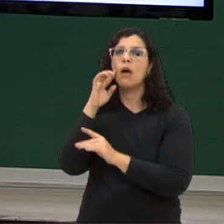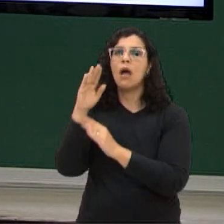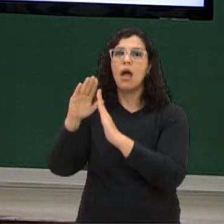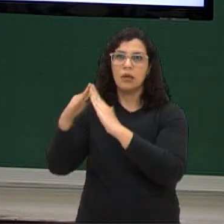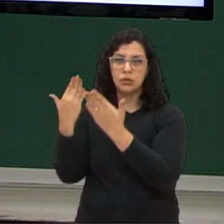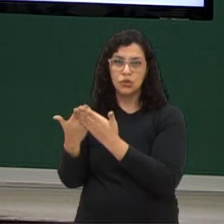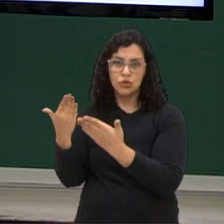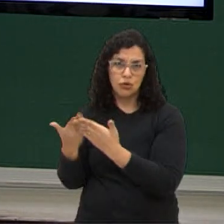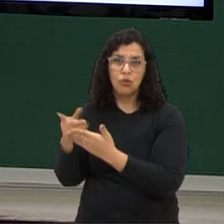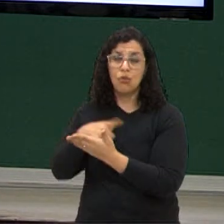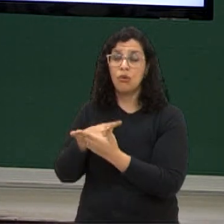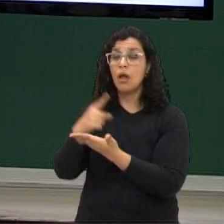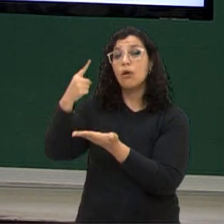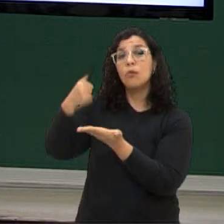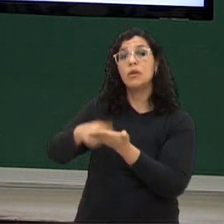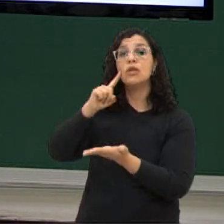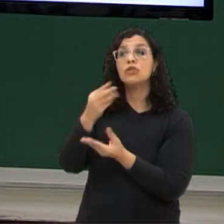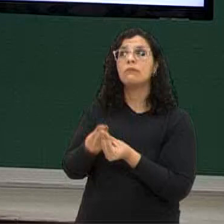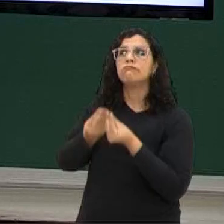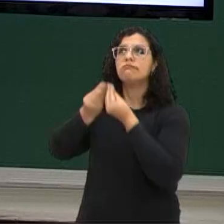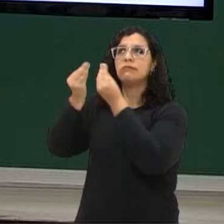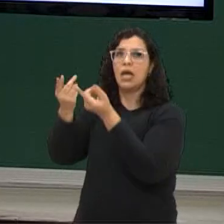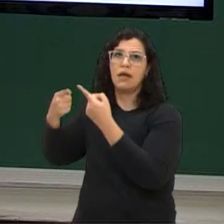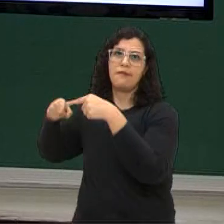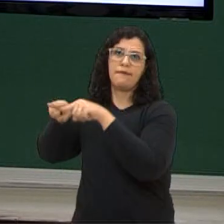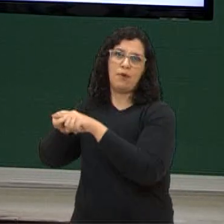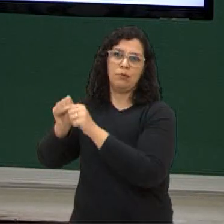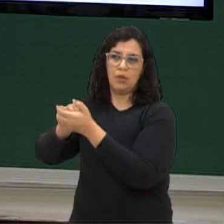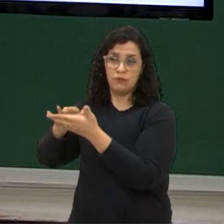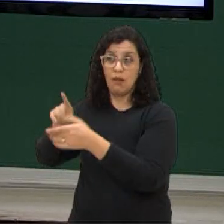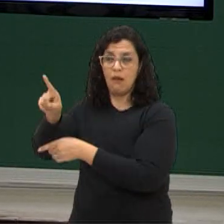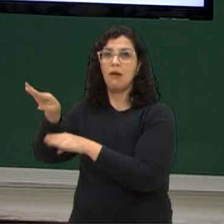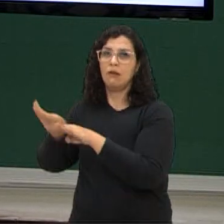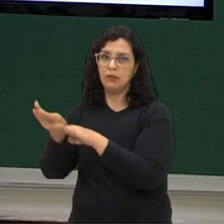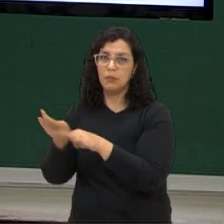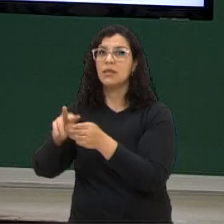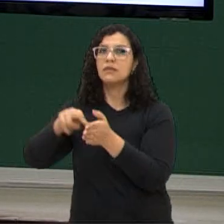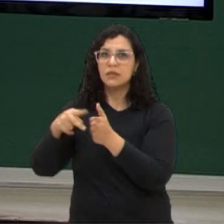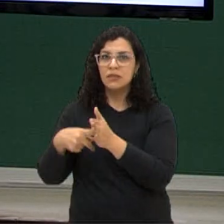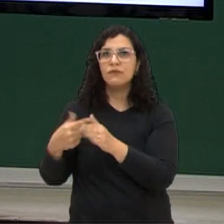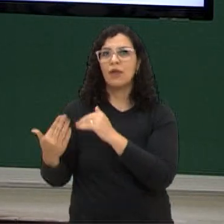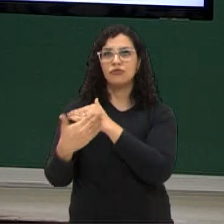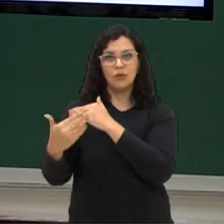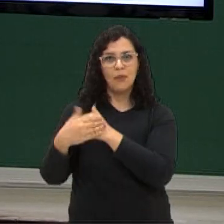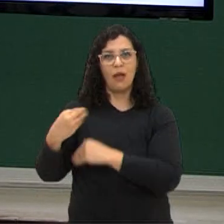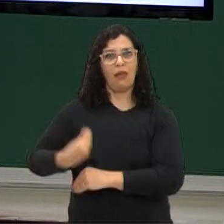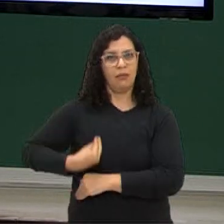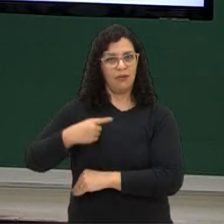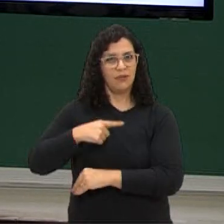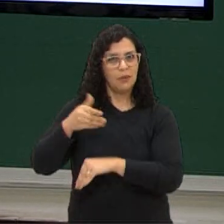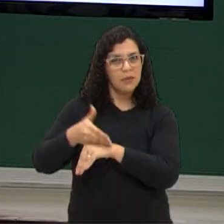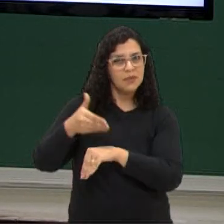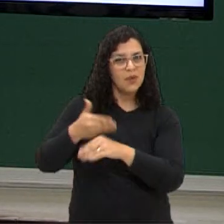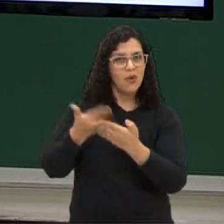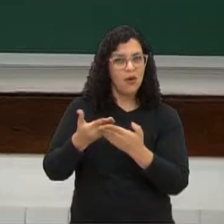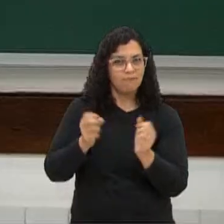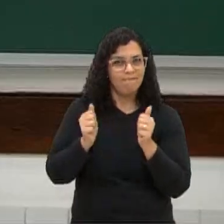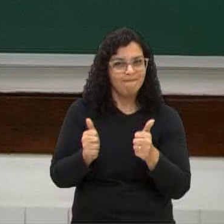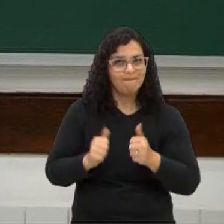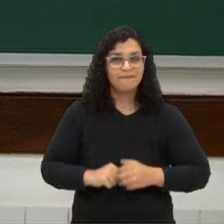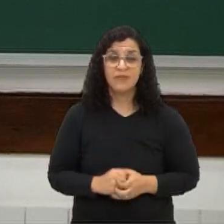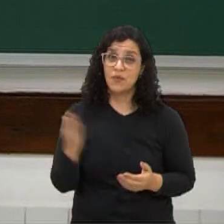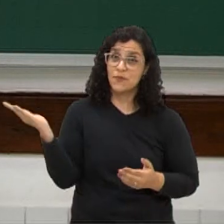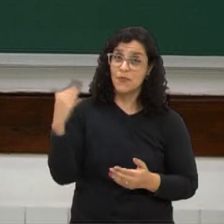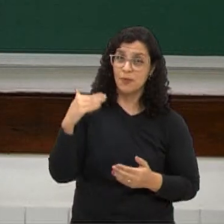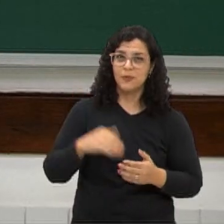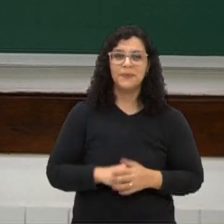escola para agendar a entrega delas, para que também contabilize a sua participação na nossa aula. Beleza, pessoal?